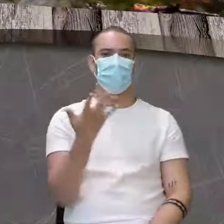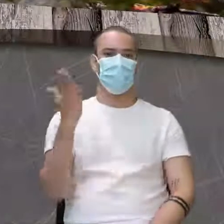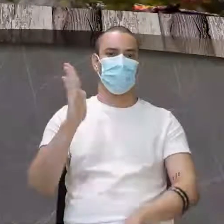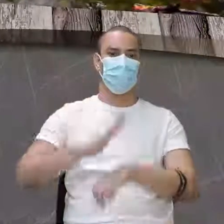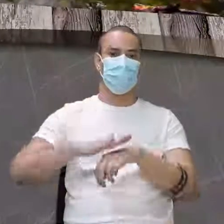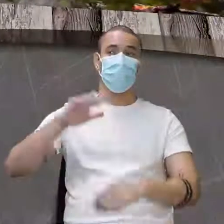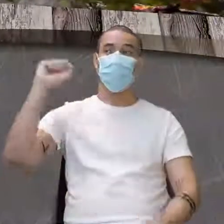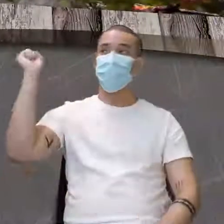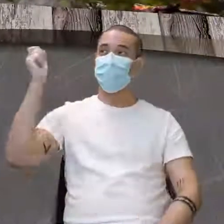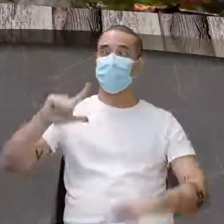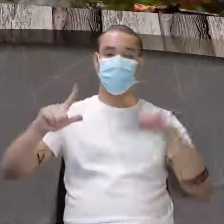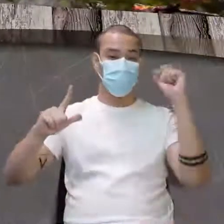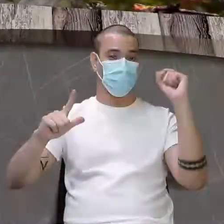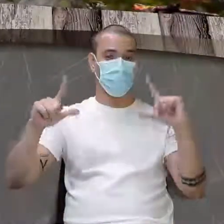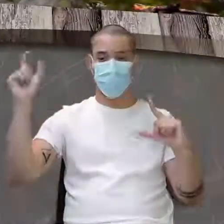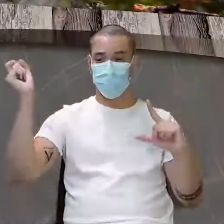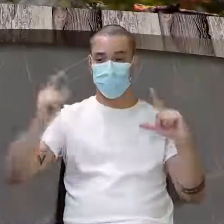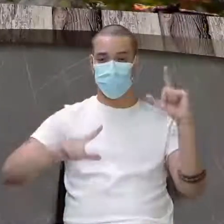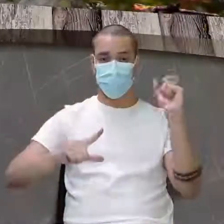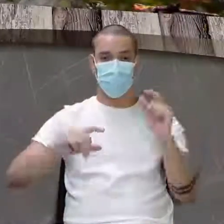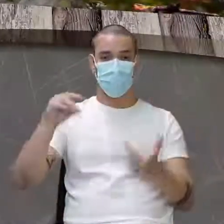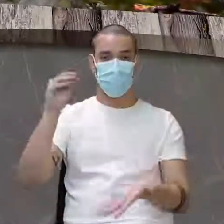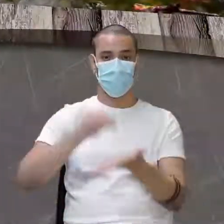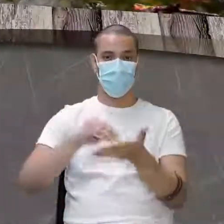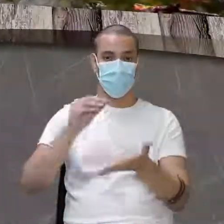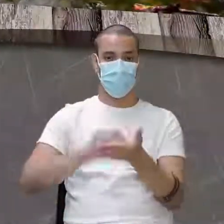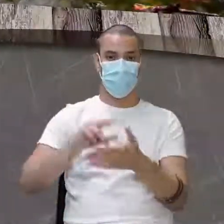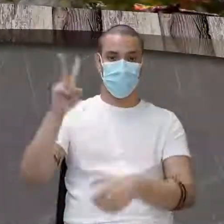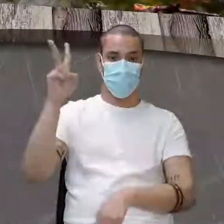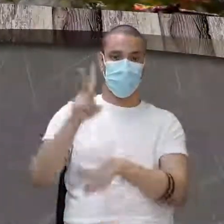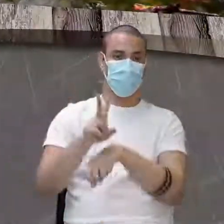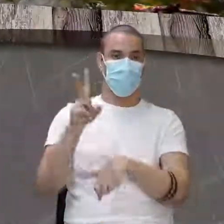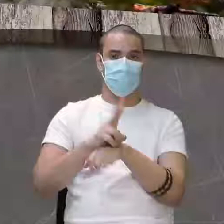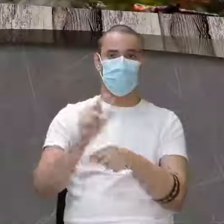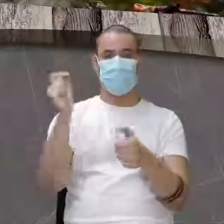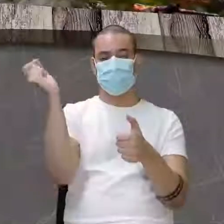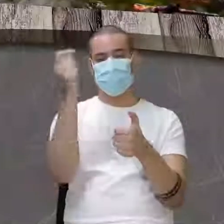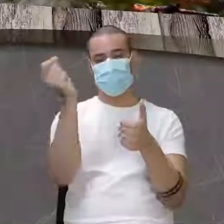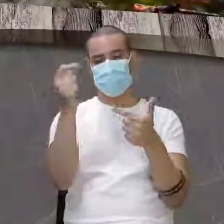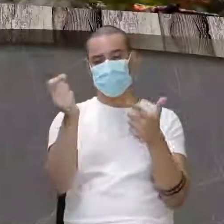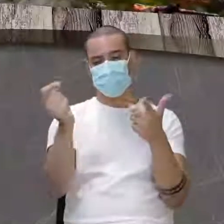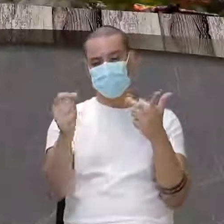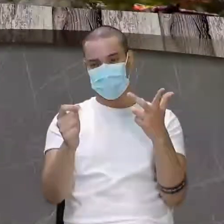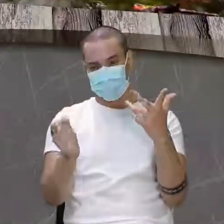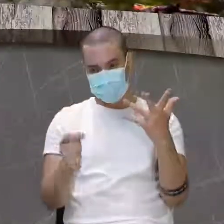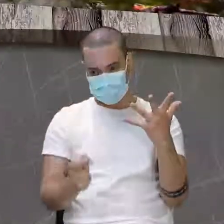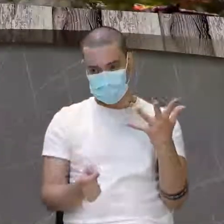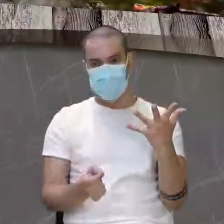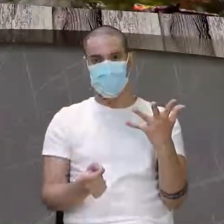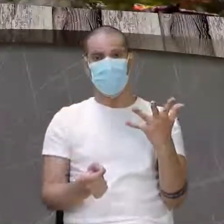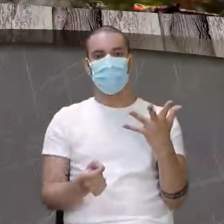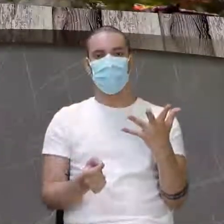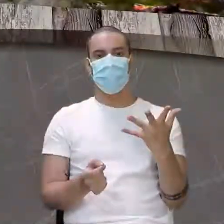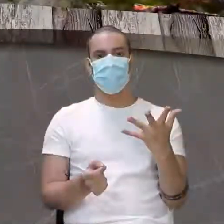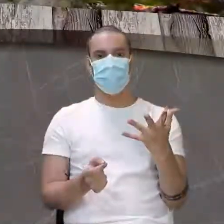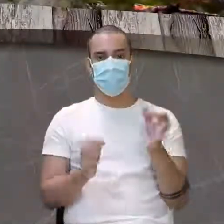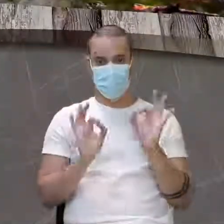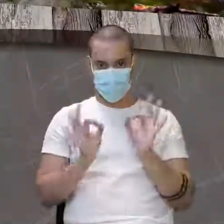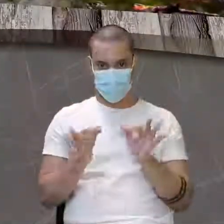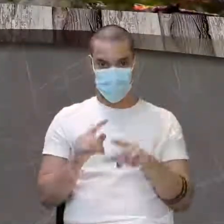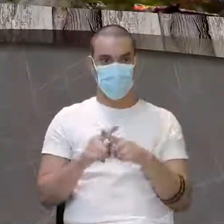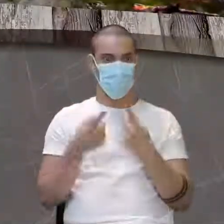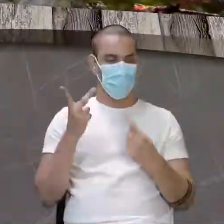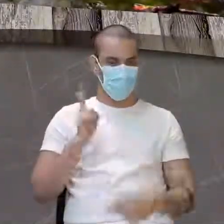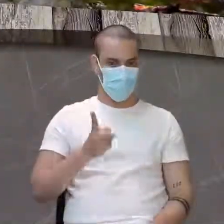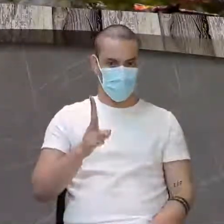de iluminação, falta de proteção no solo. Tem tantas situações aí a gente já vai indo para outra naipe aí, né?